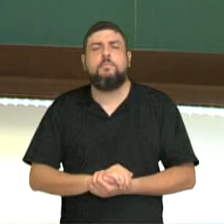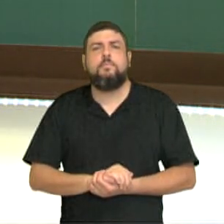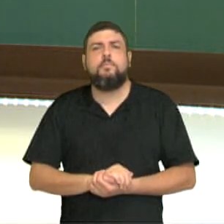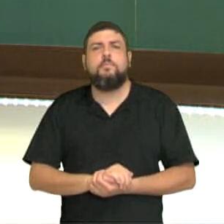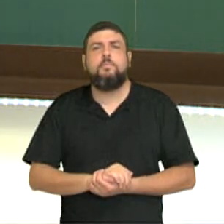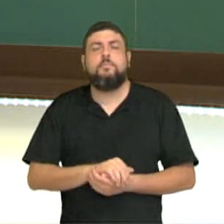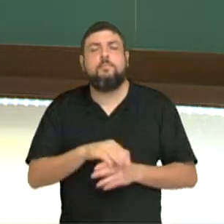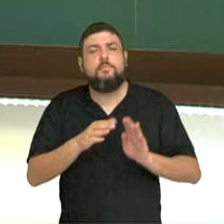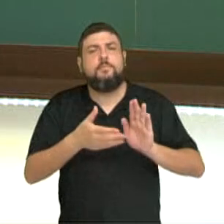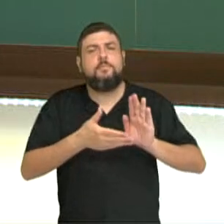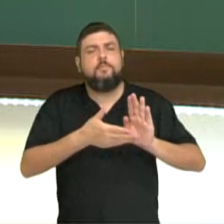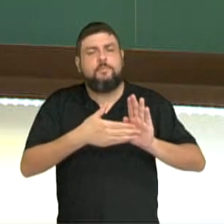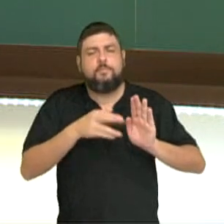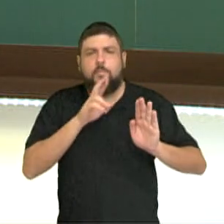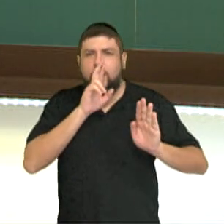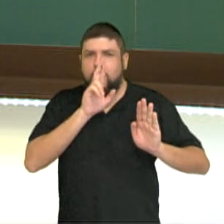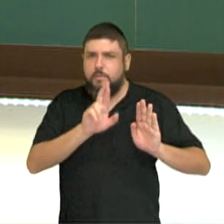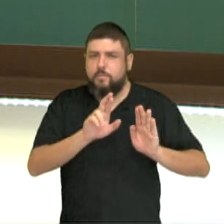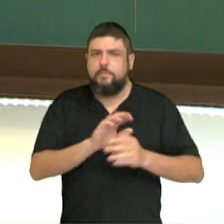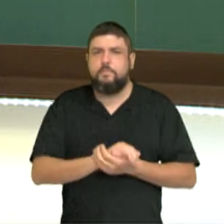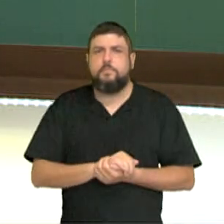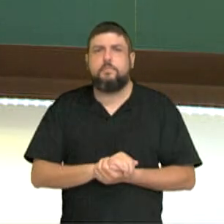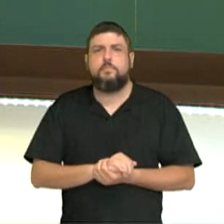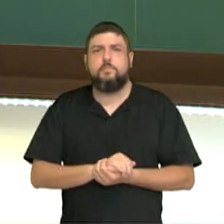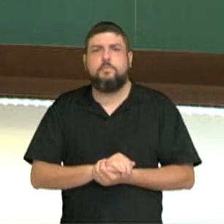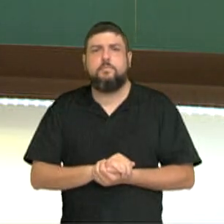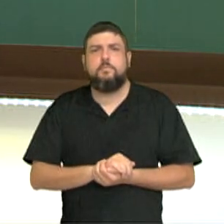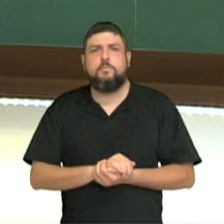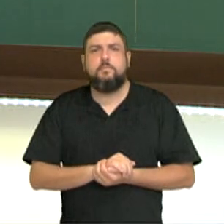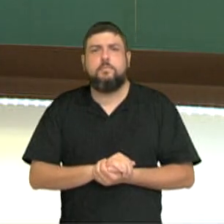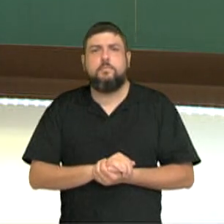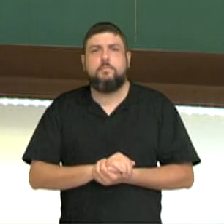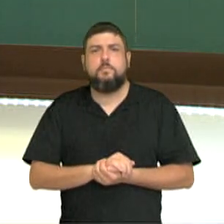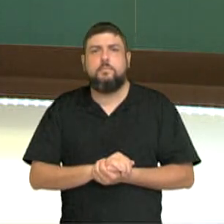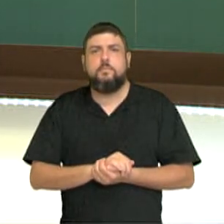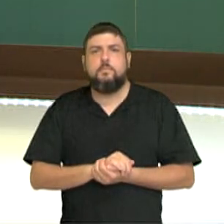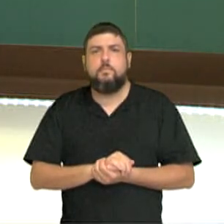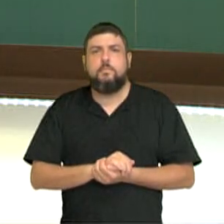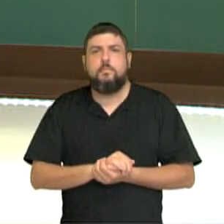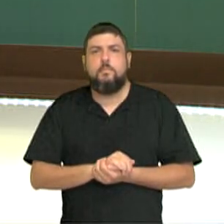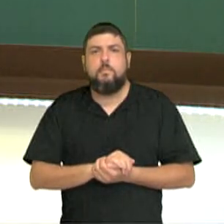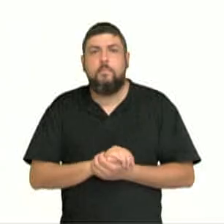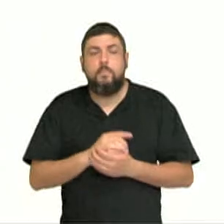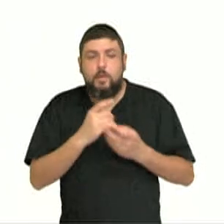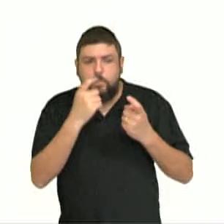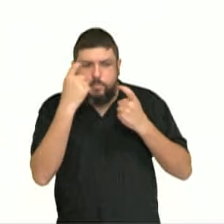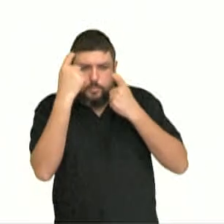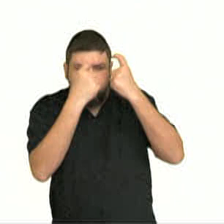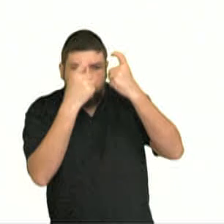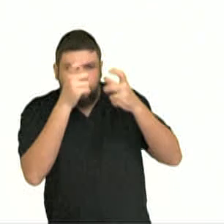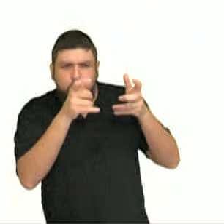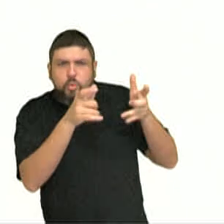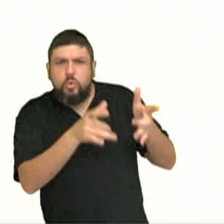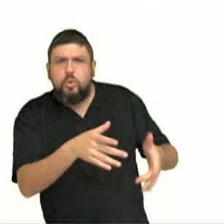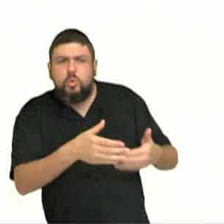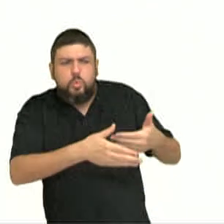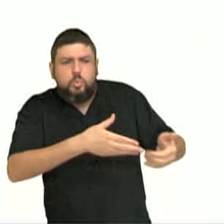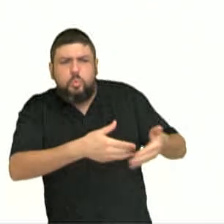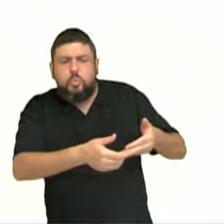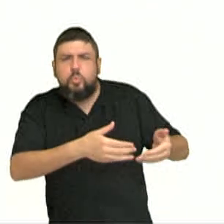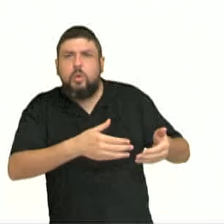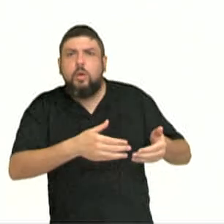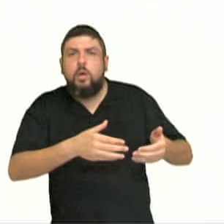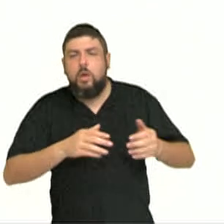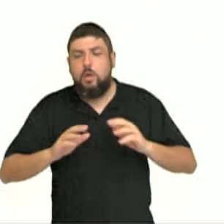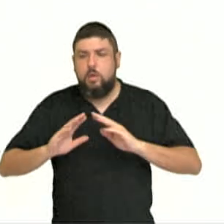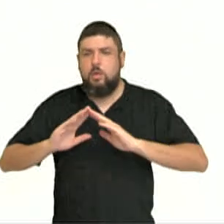Sugestão de resposta aqui, tá? Preocupados com o lixo descartado no meio ambiente, a escola, aí